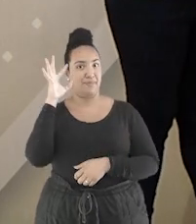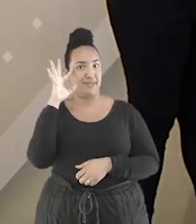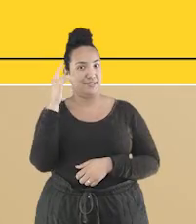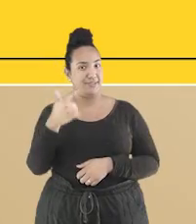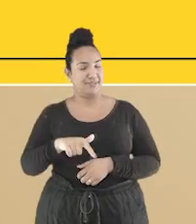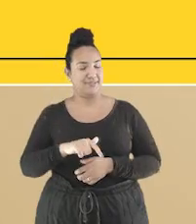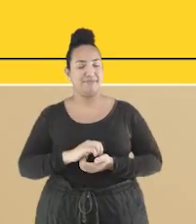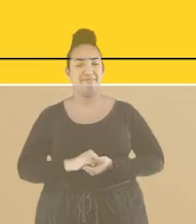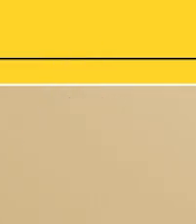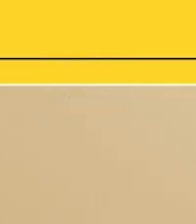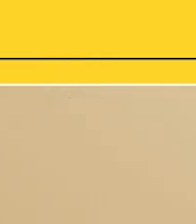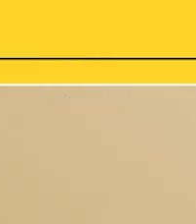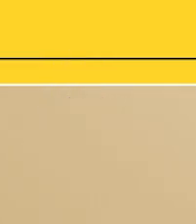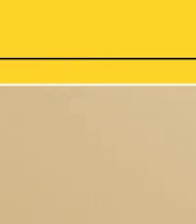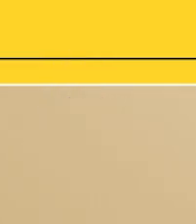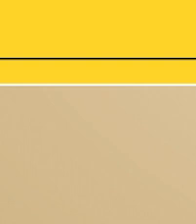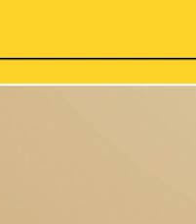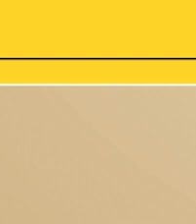vez.